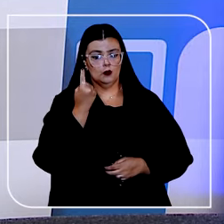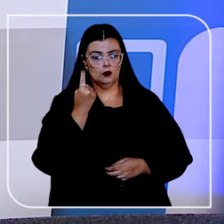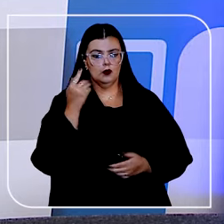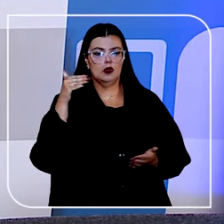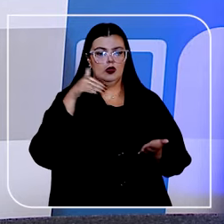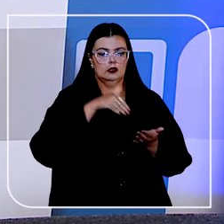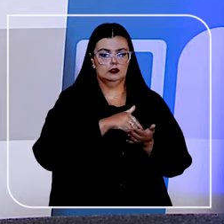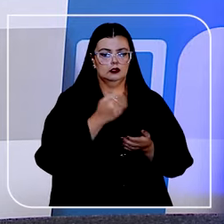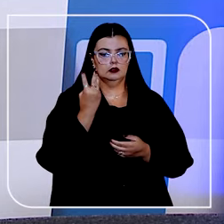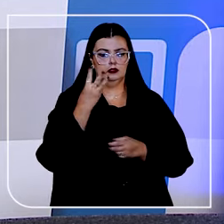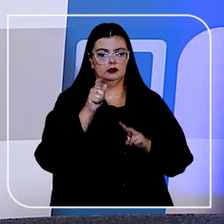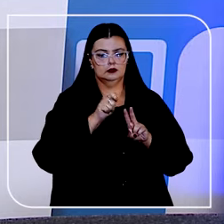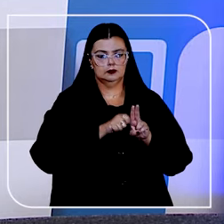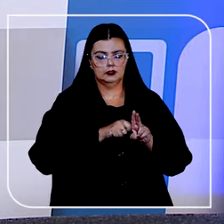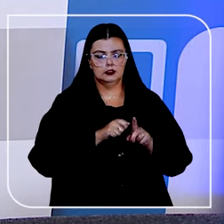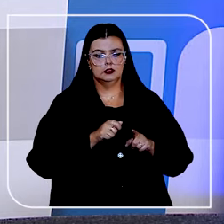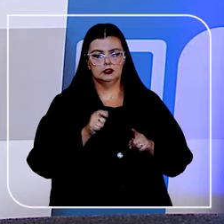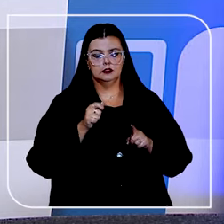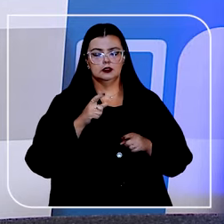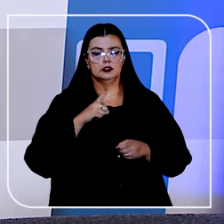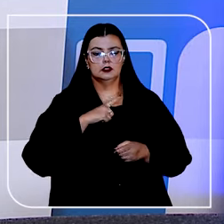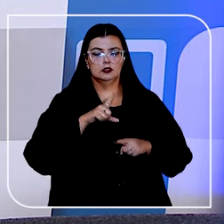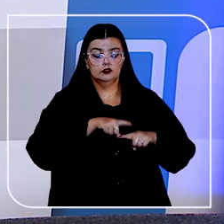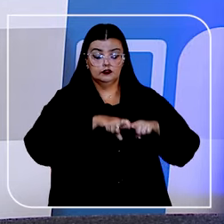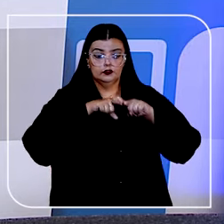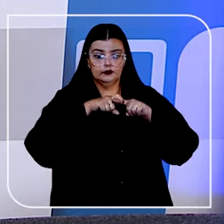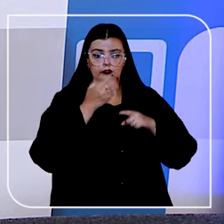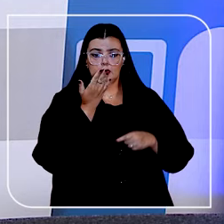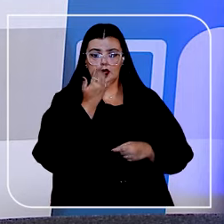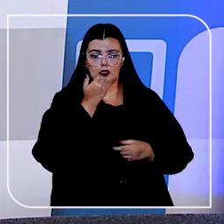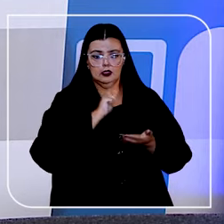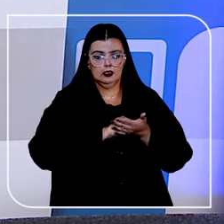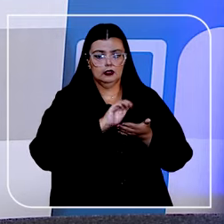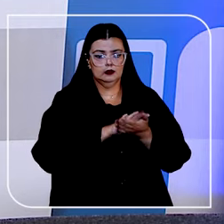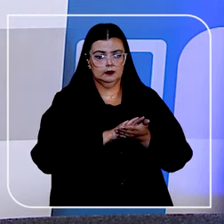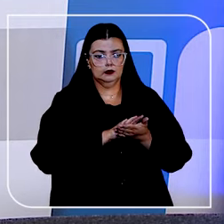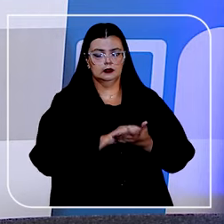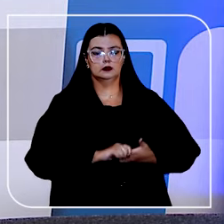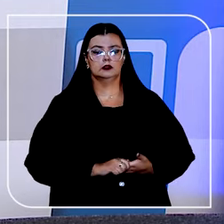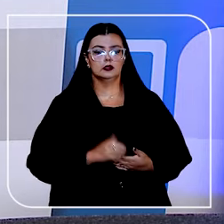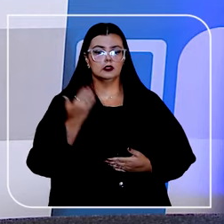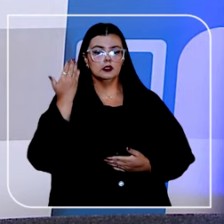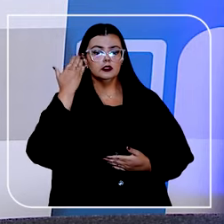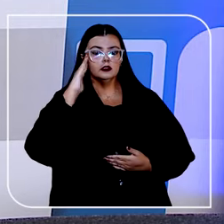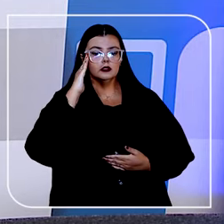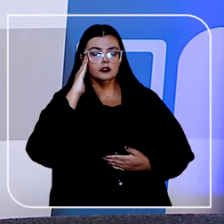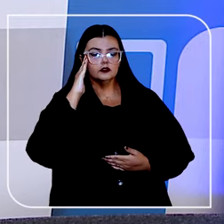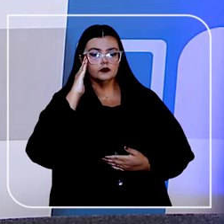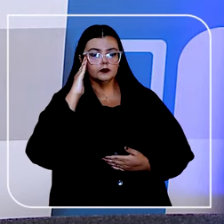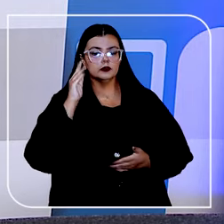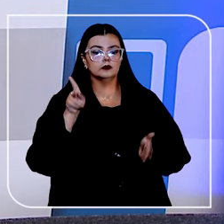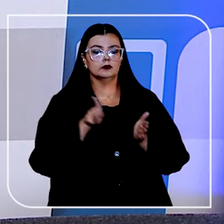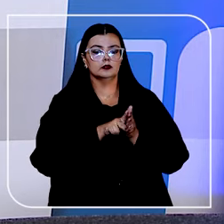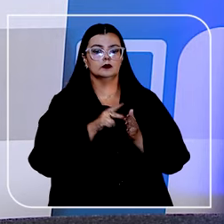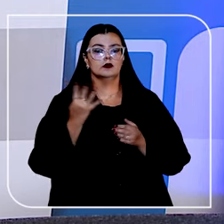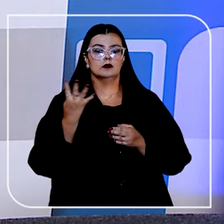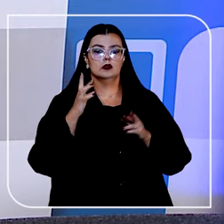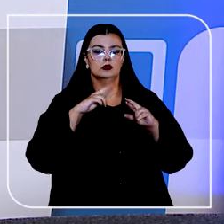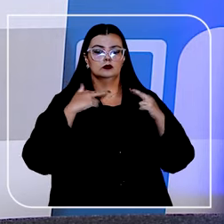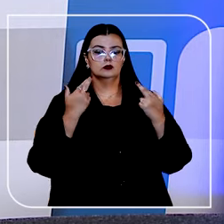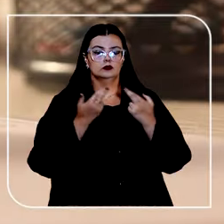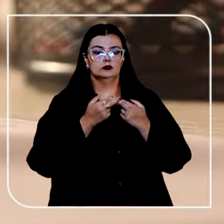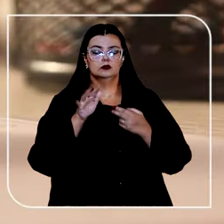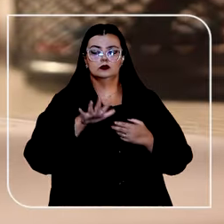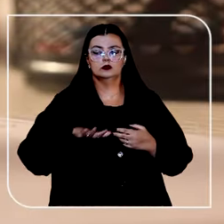1 a 3 meses no caso de dívida alimentar vamos saber mais sobre o entendimento firmado pela